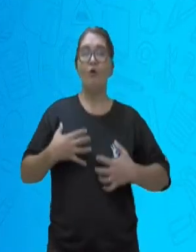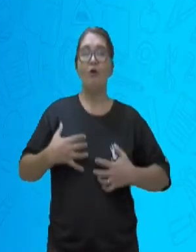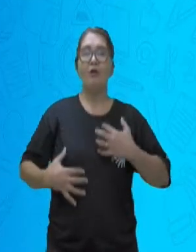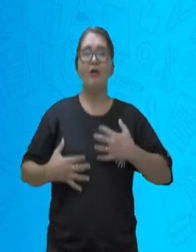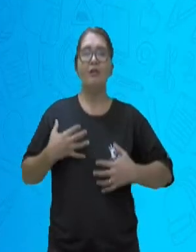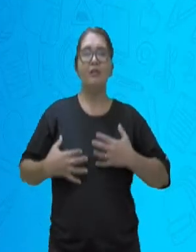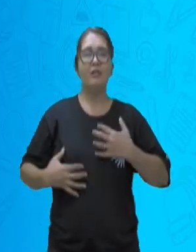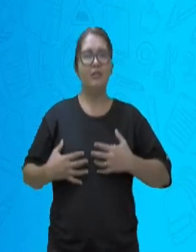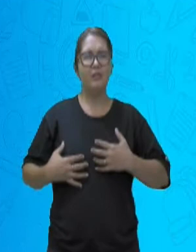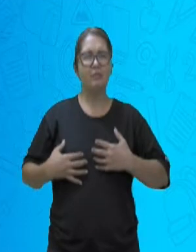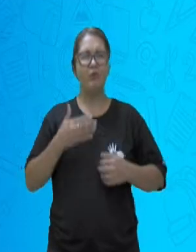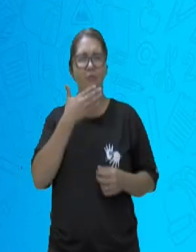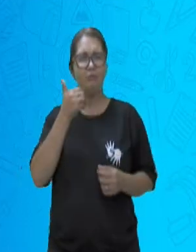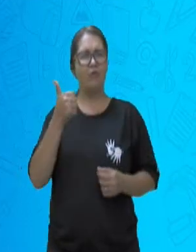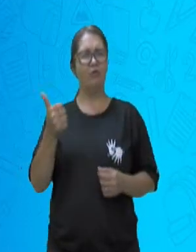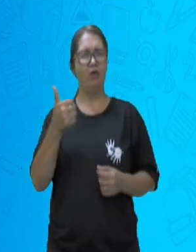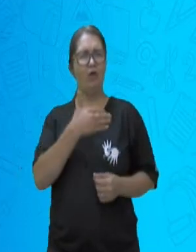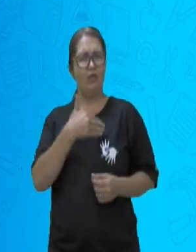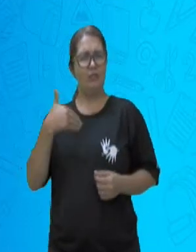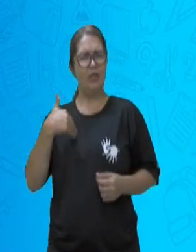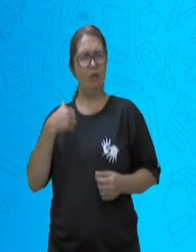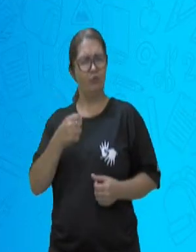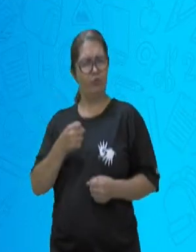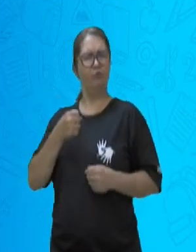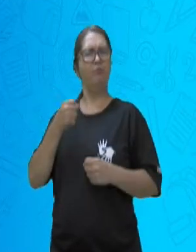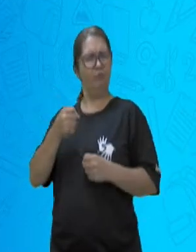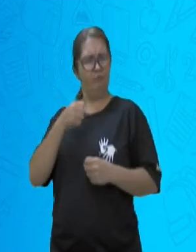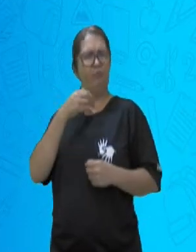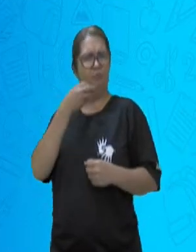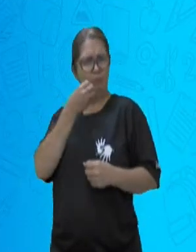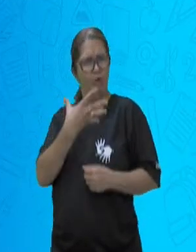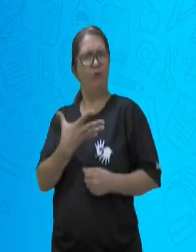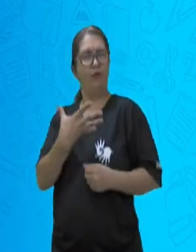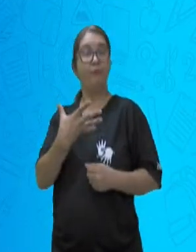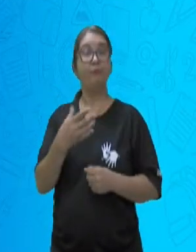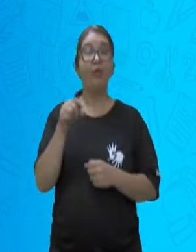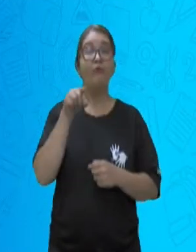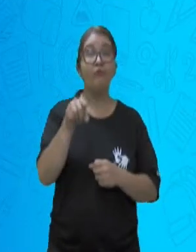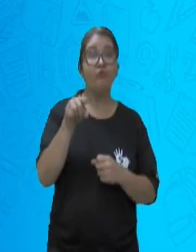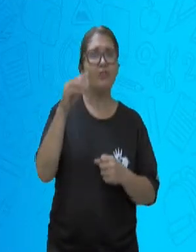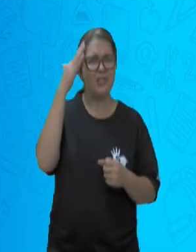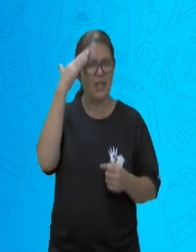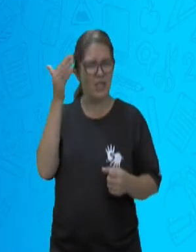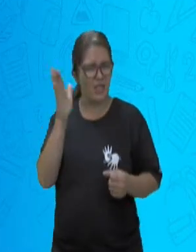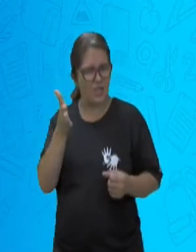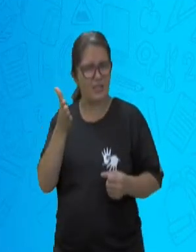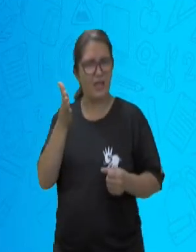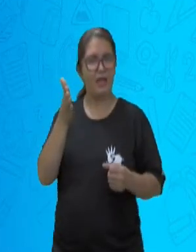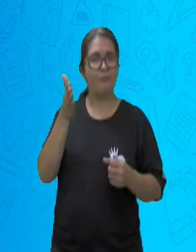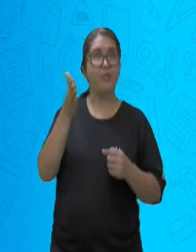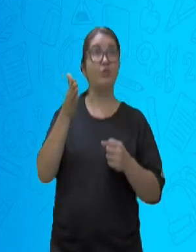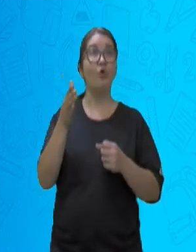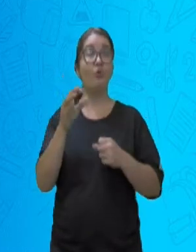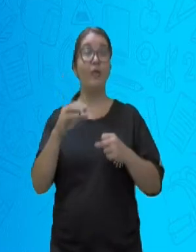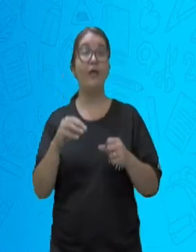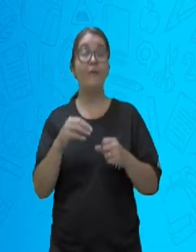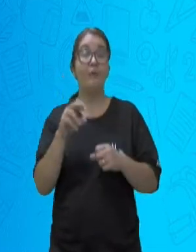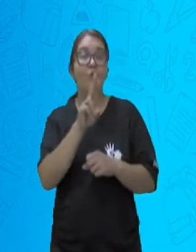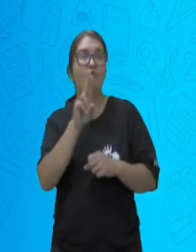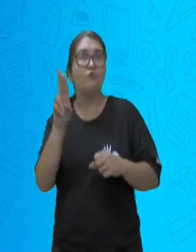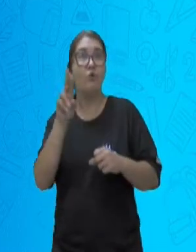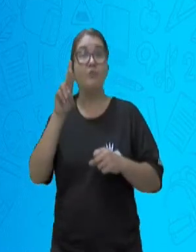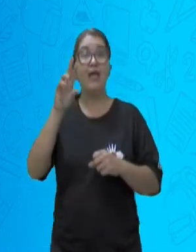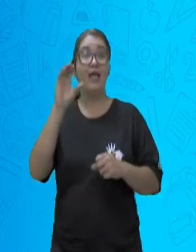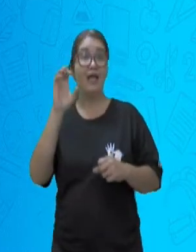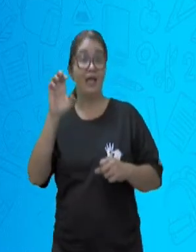Você já ouviu falar de alimentos energéticos, reguladores e ou construtores? Os nomes são